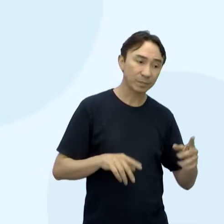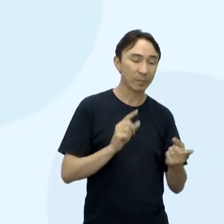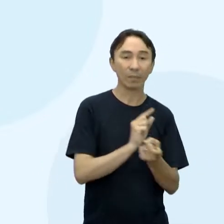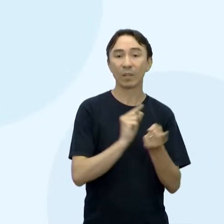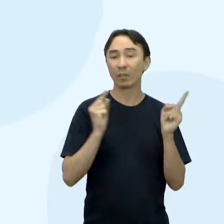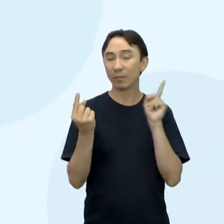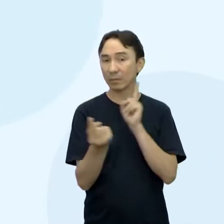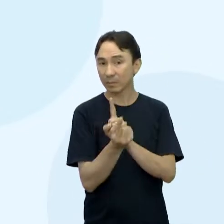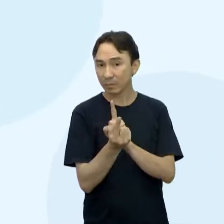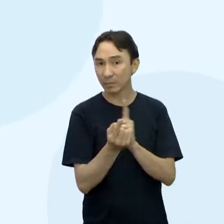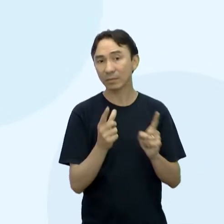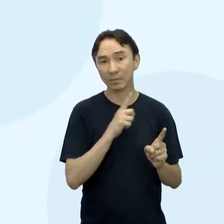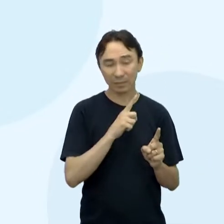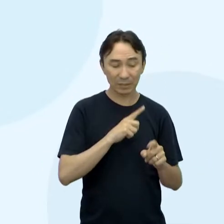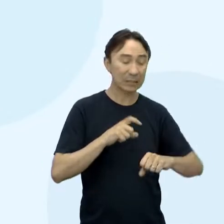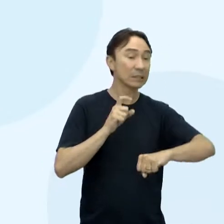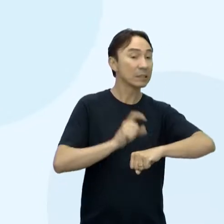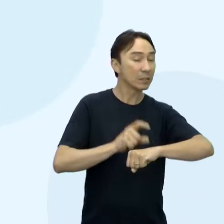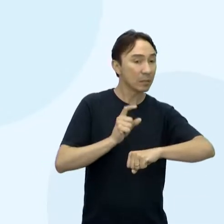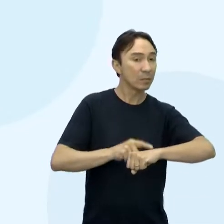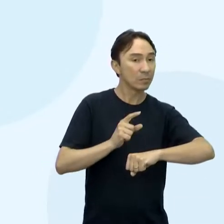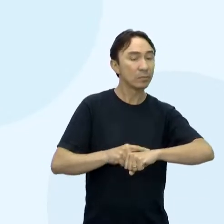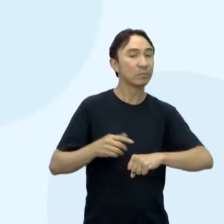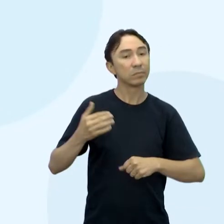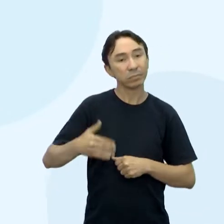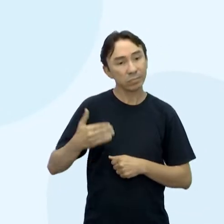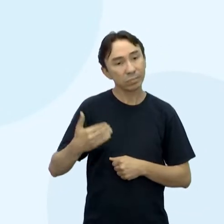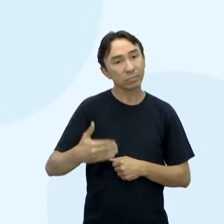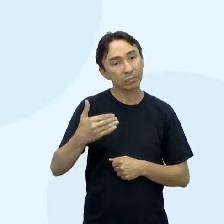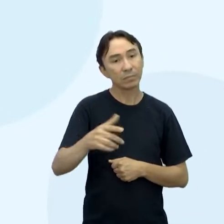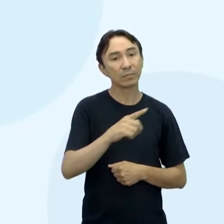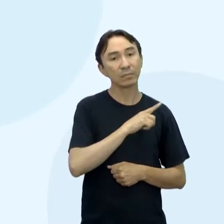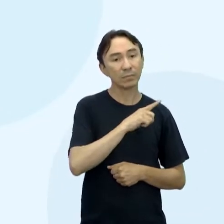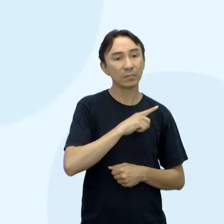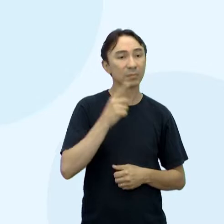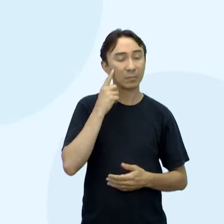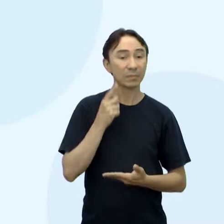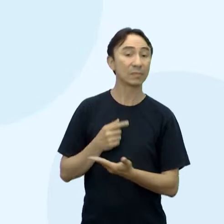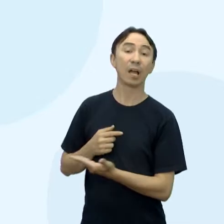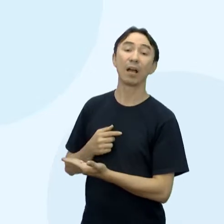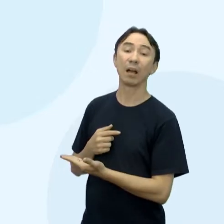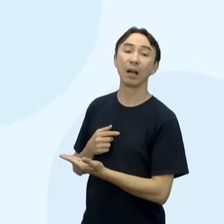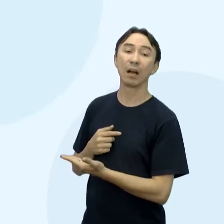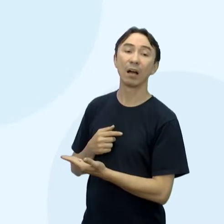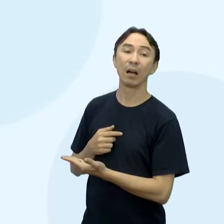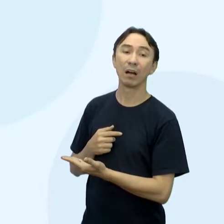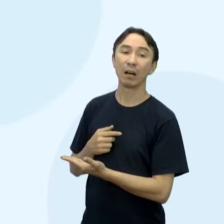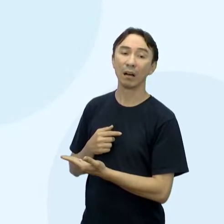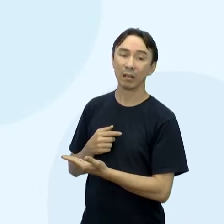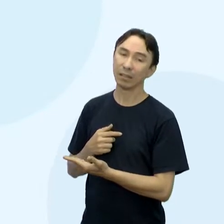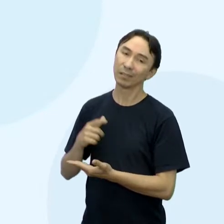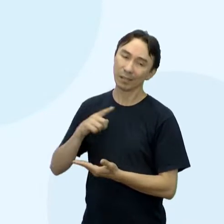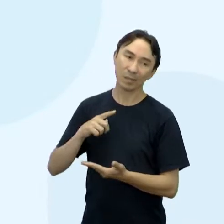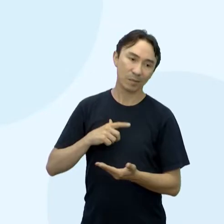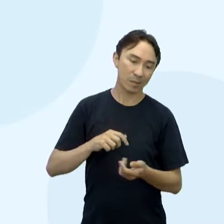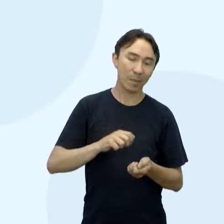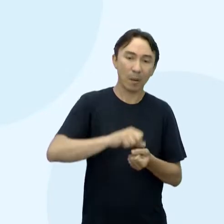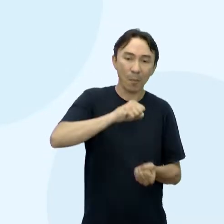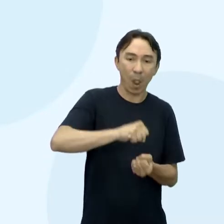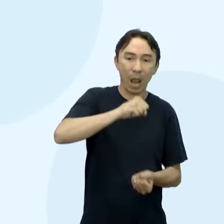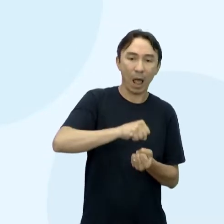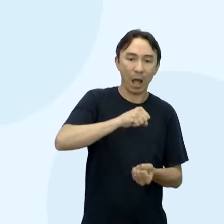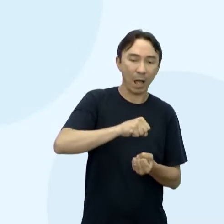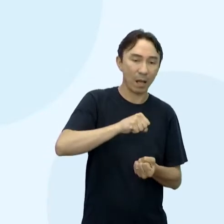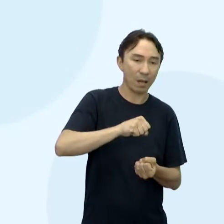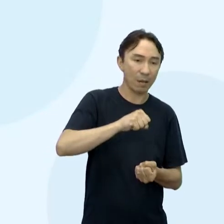de tempos regulares, relacionando o que? O período do movimento. E aqui você tem o que, pessoal? Você tem aqui, no caso, uma mola com